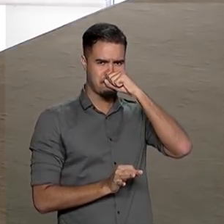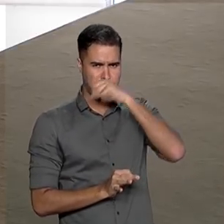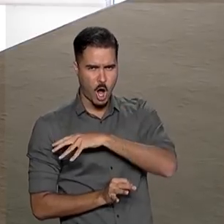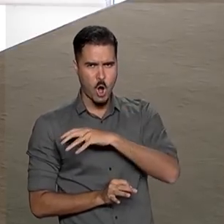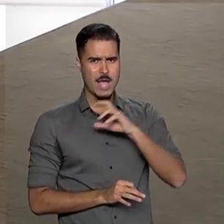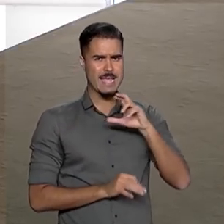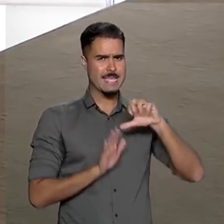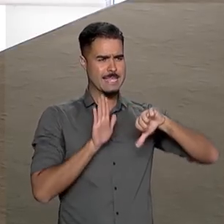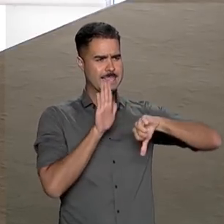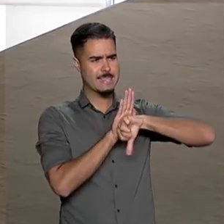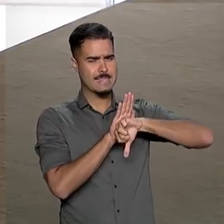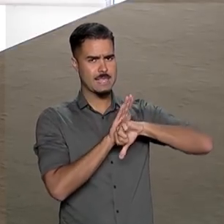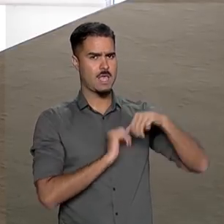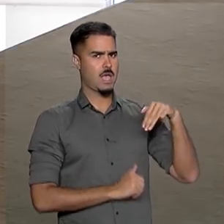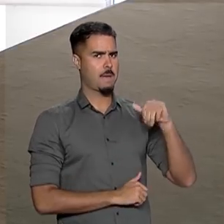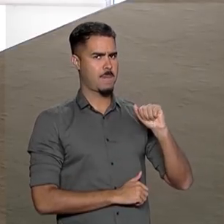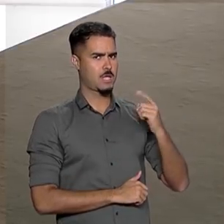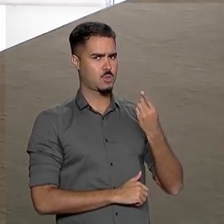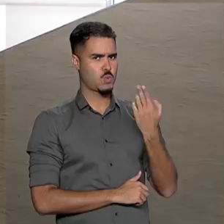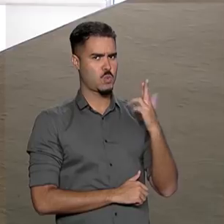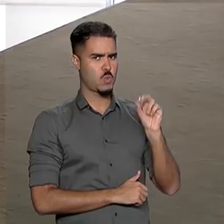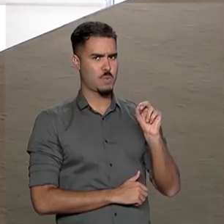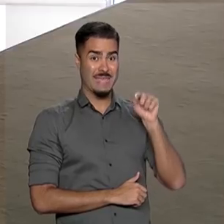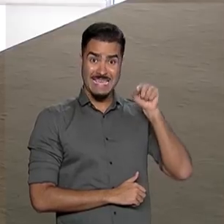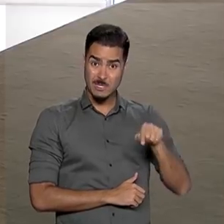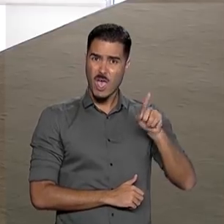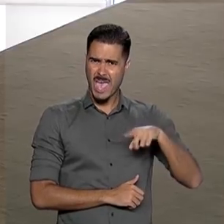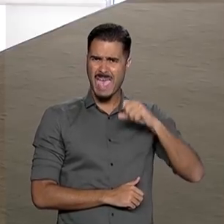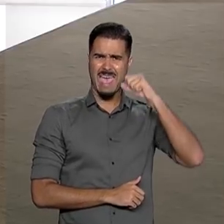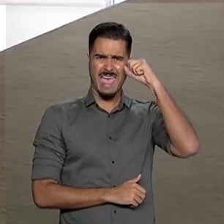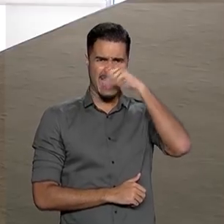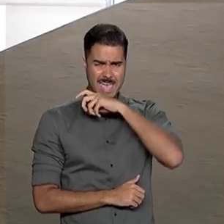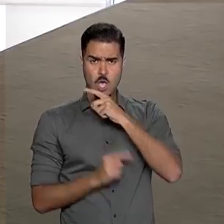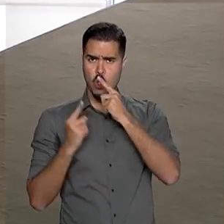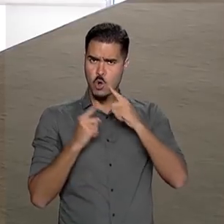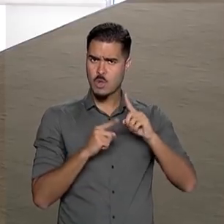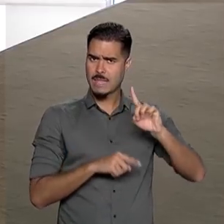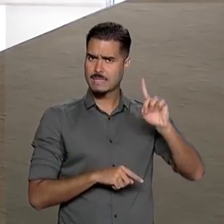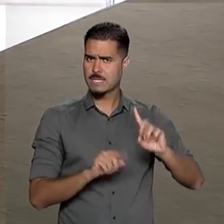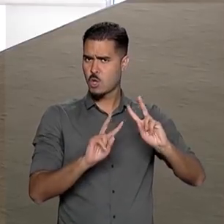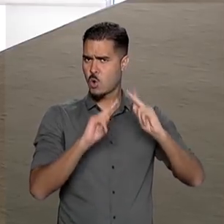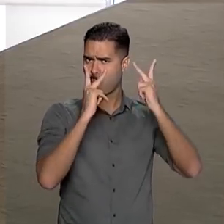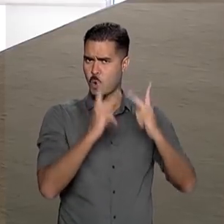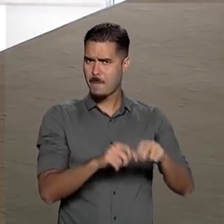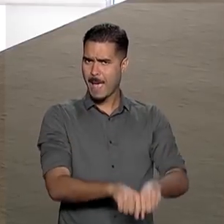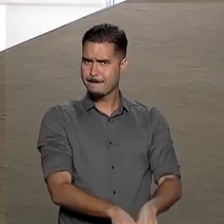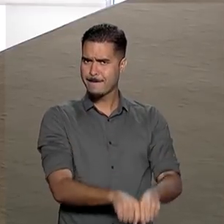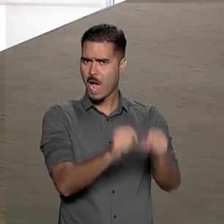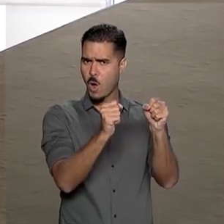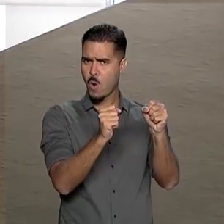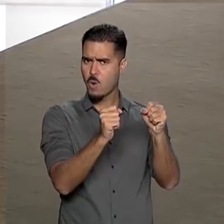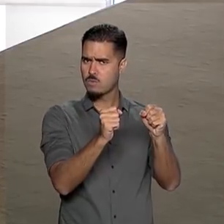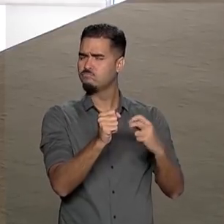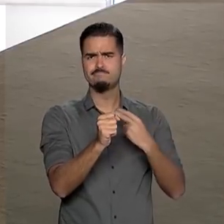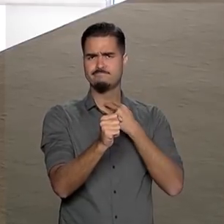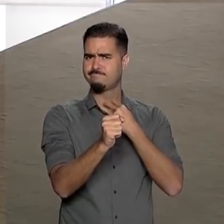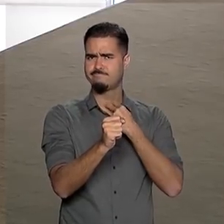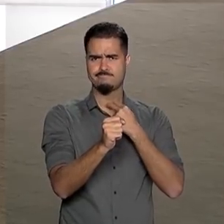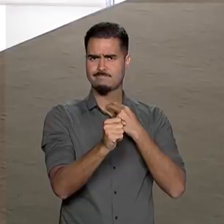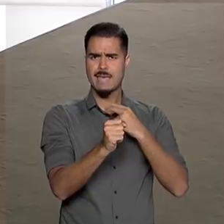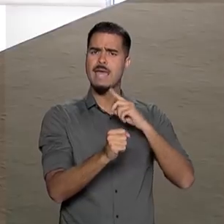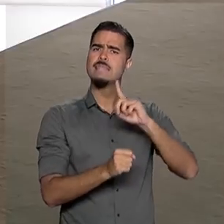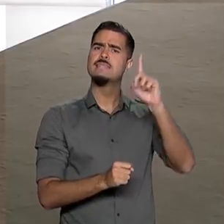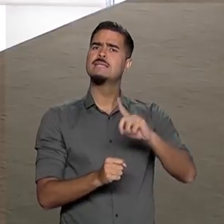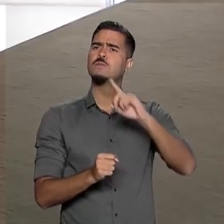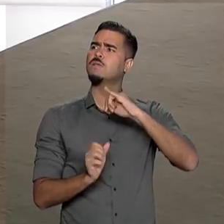criminoso do regime de maduro trata-se de um brutal atentado aos direitos humanos que nenhum princípio do direito